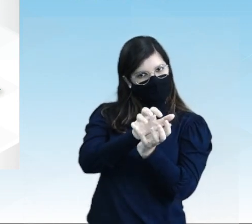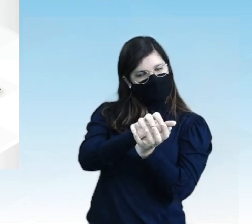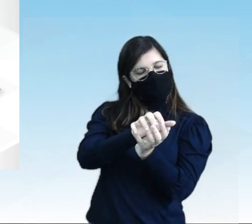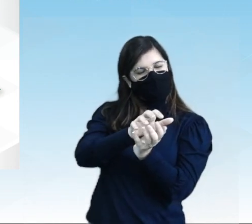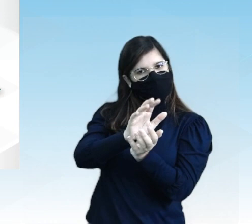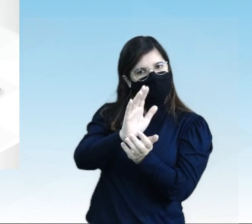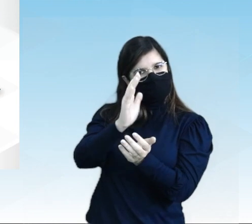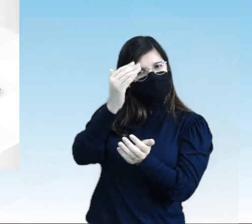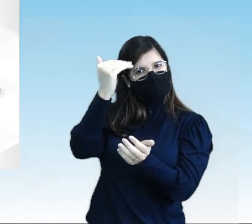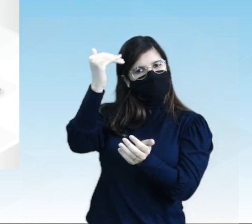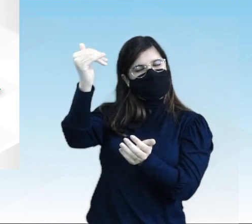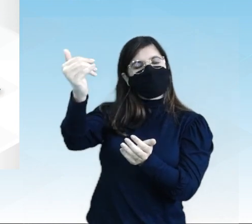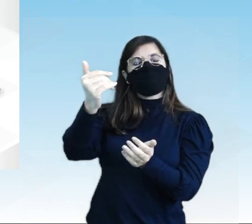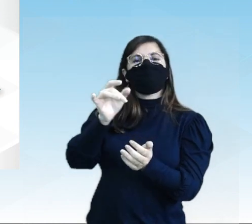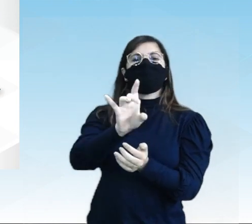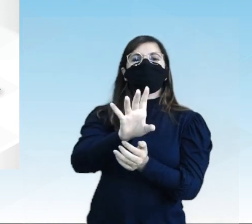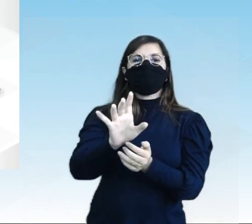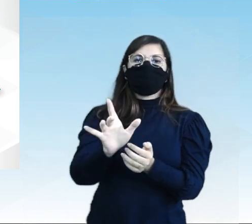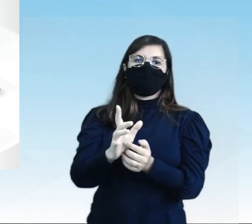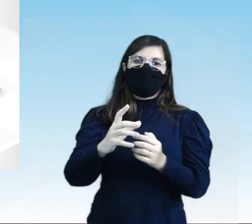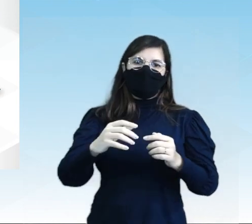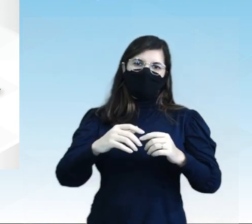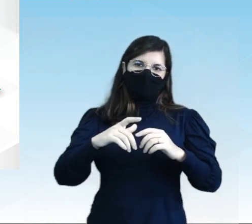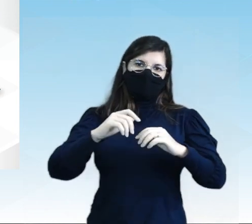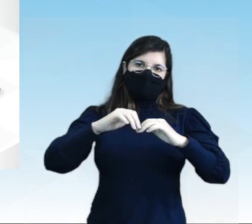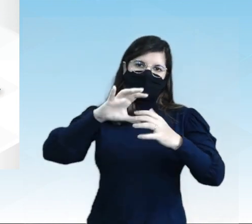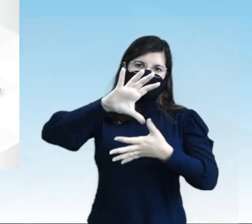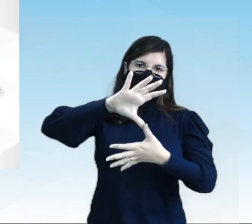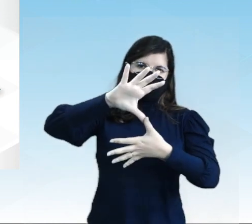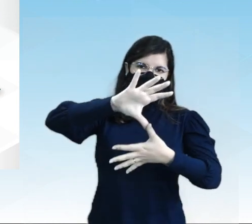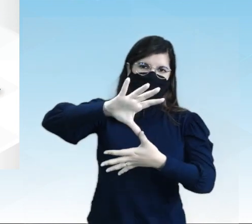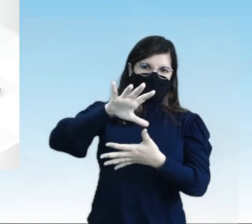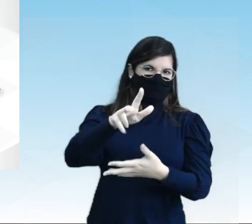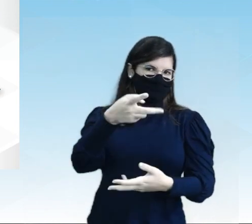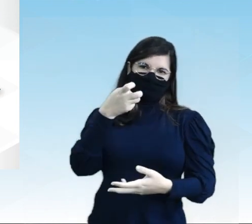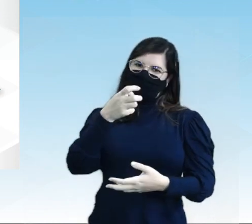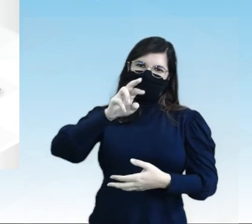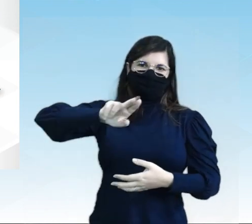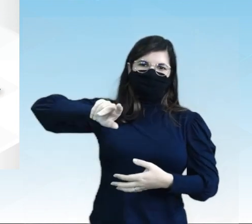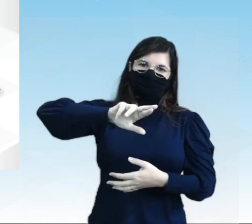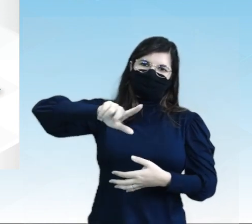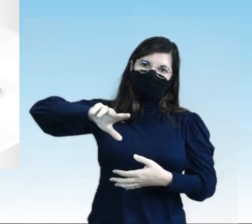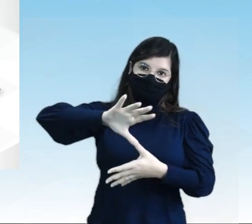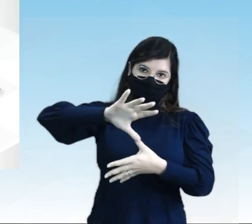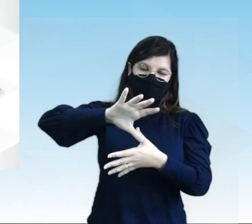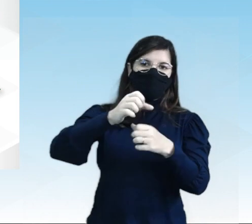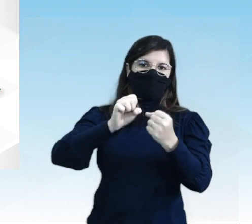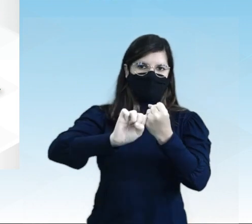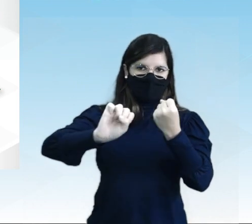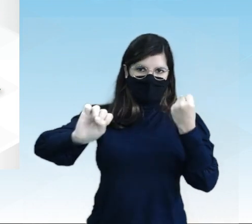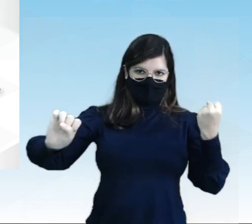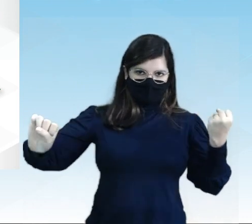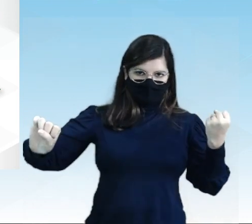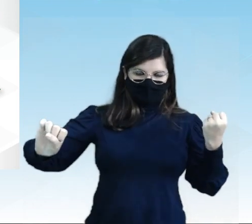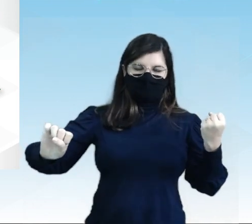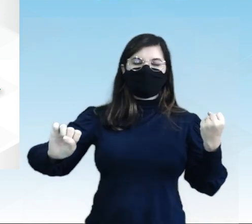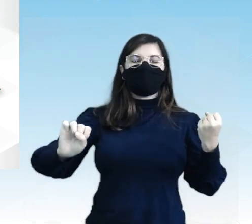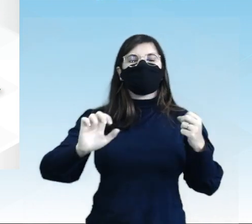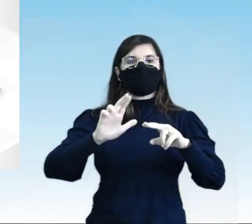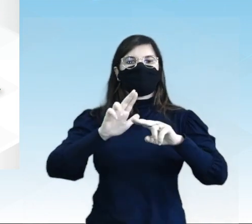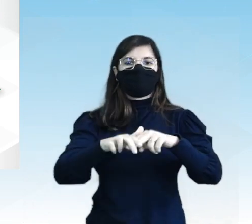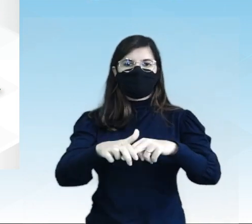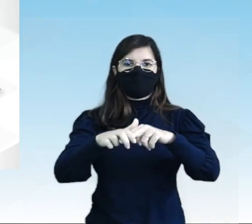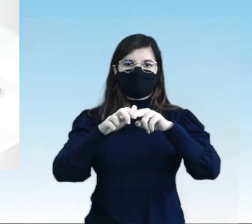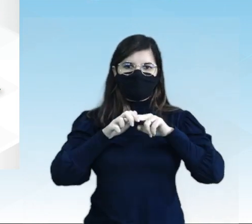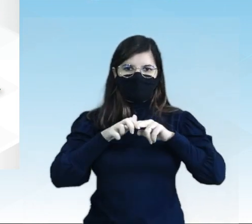é um Pernambuco primeiro Pernambuco não é conjuntura desse mapa que a gente tá acostumado né Pernambuco é maior então Pernambuco Sem dúvida